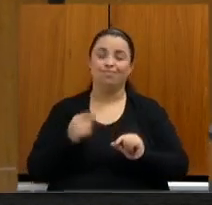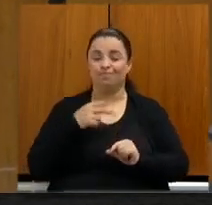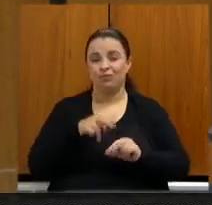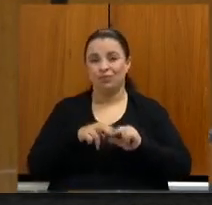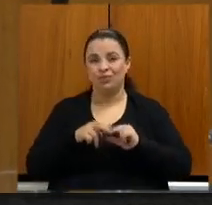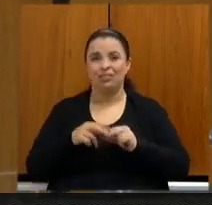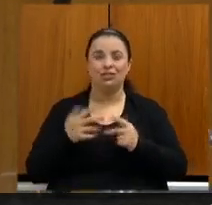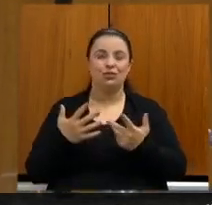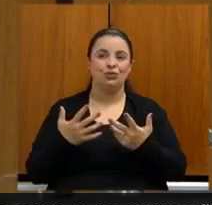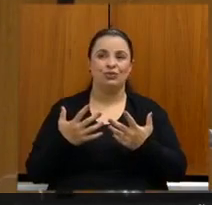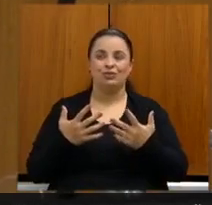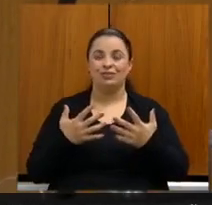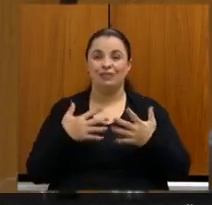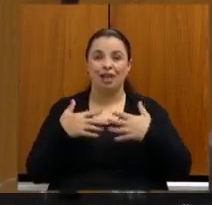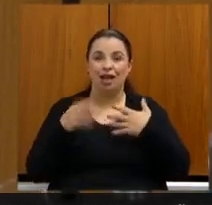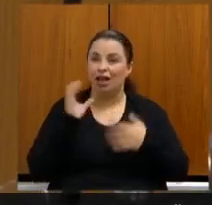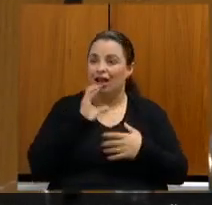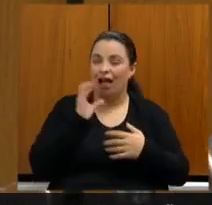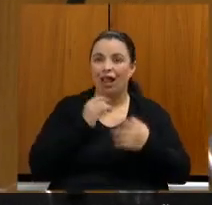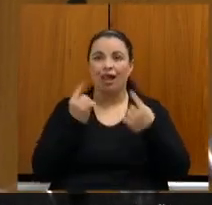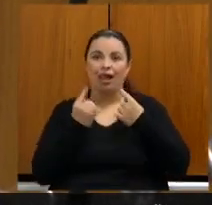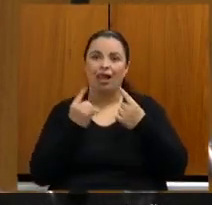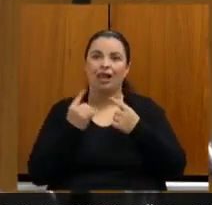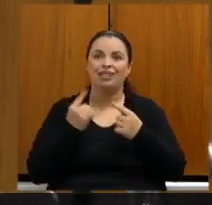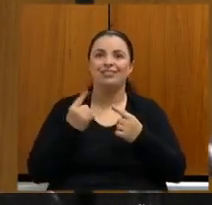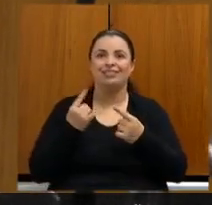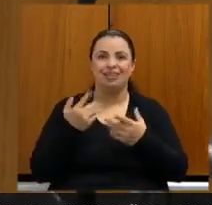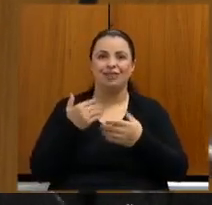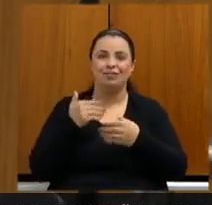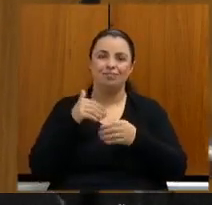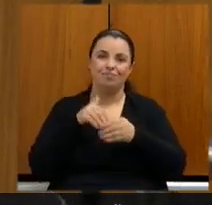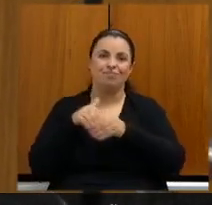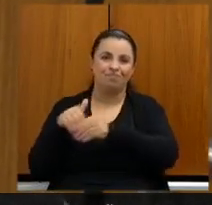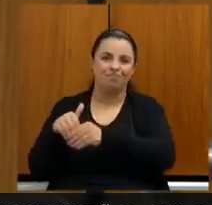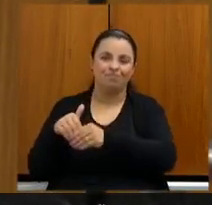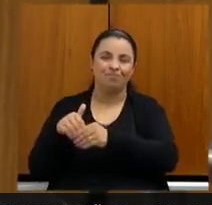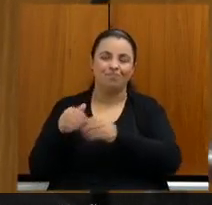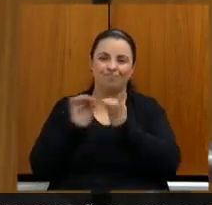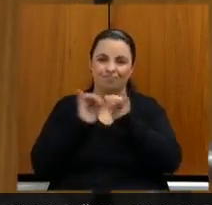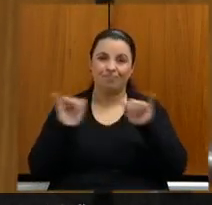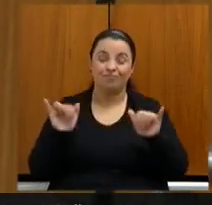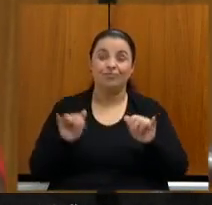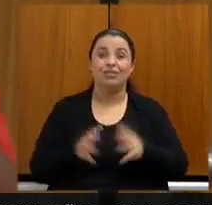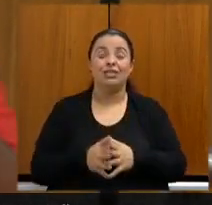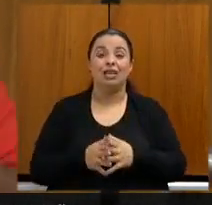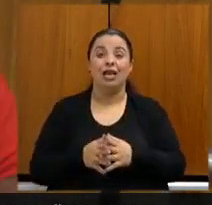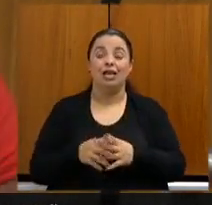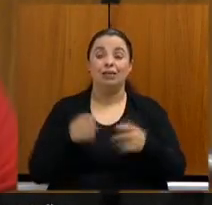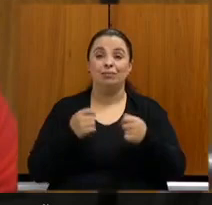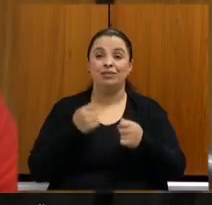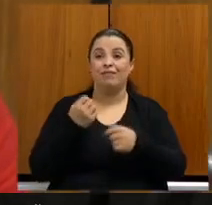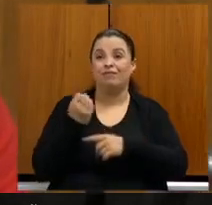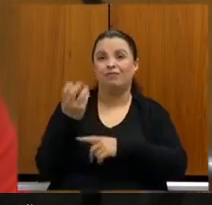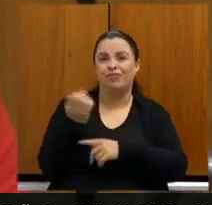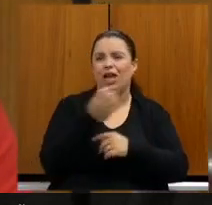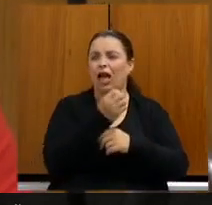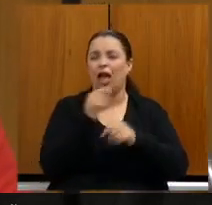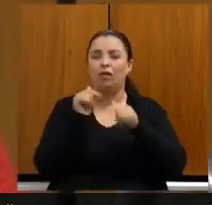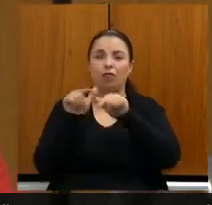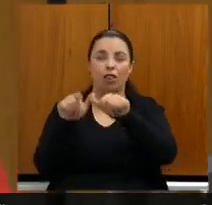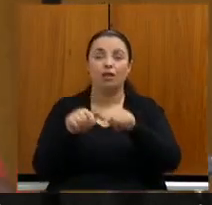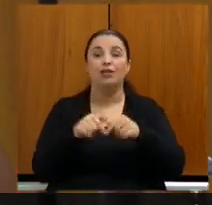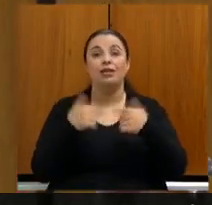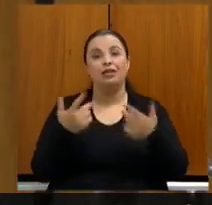da pré-campanha e com várias dificuldades acaba tendo que se deslocar muito nesse sentido infelizmente não